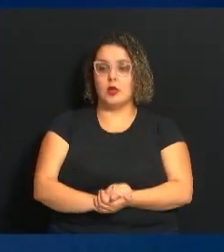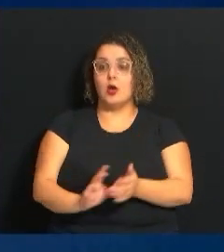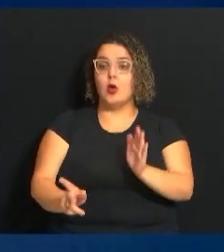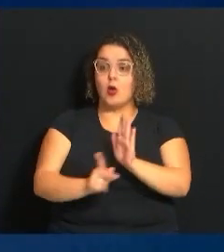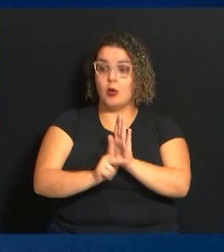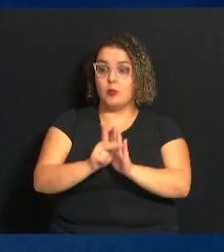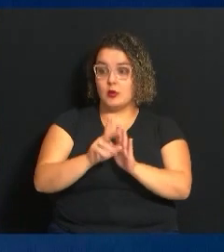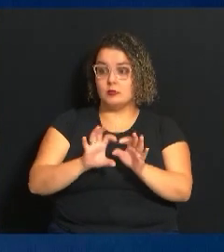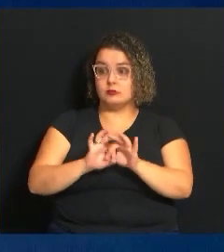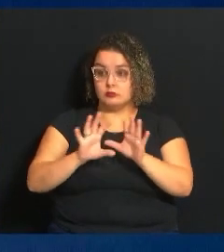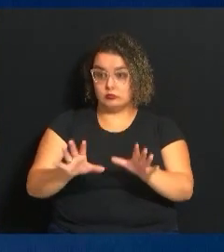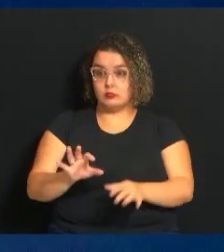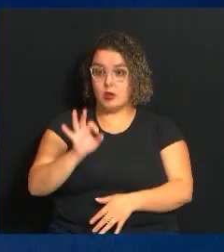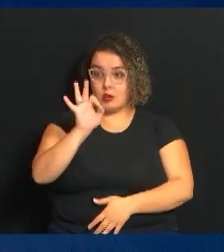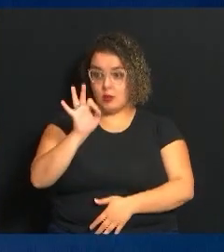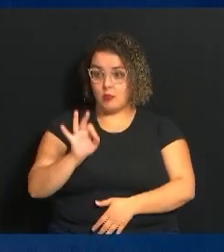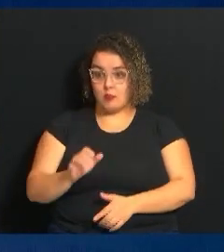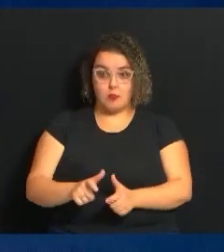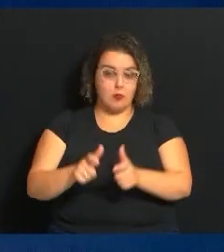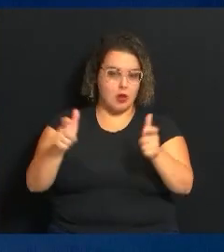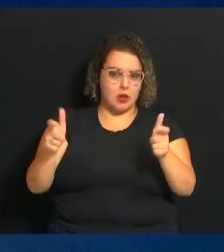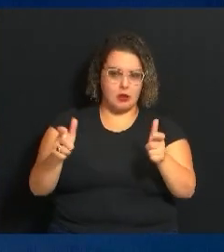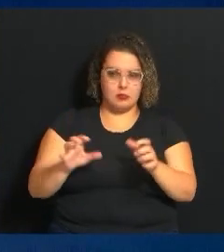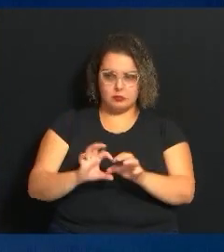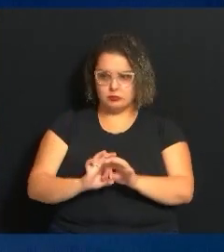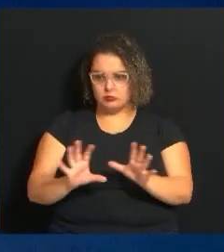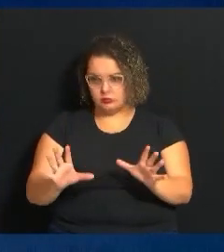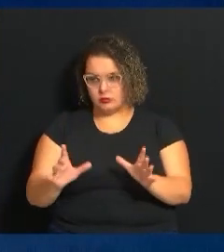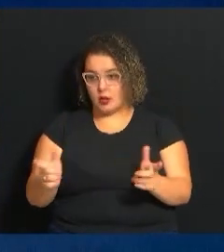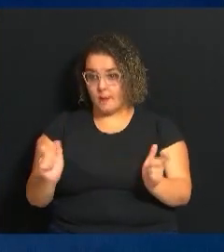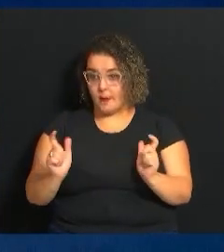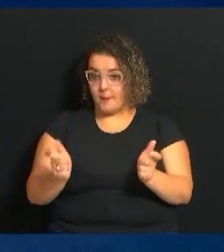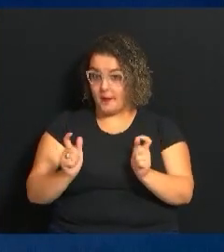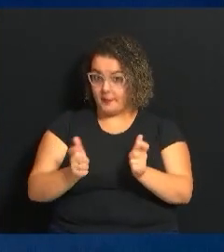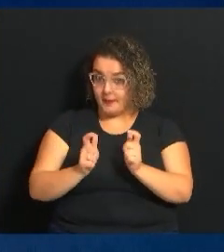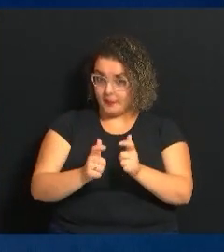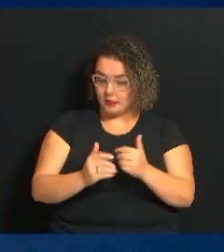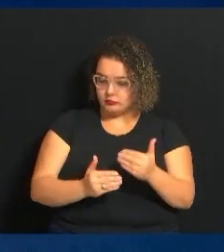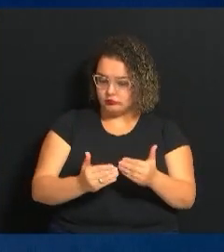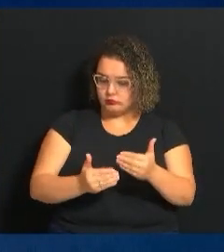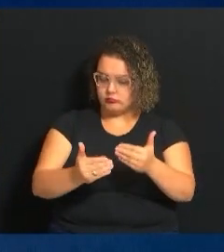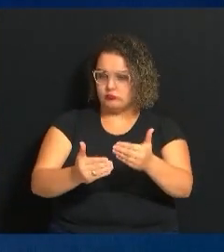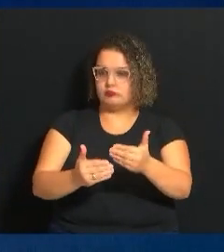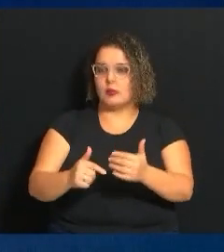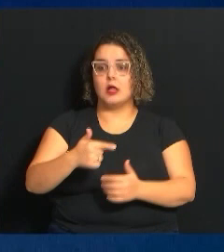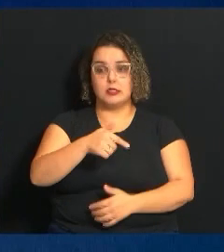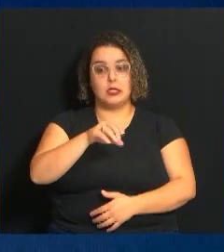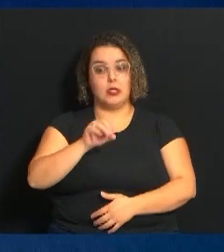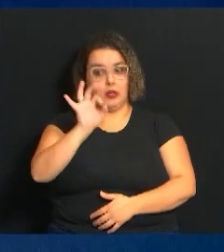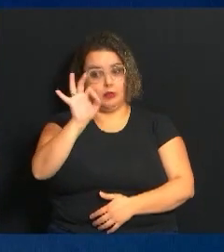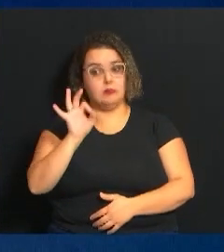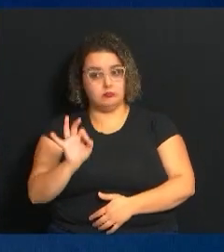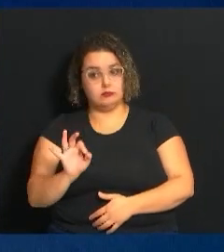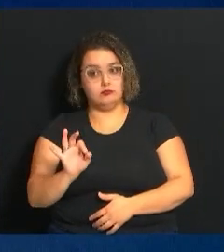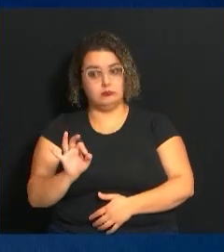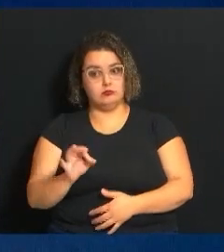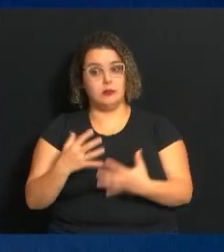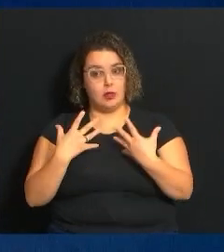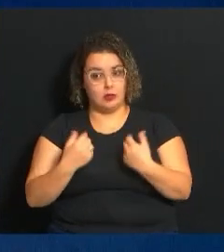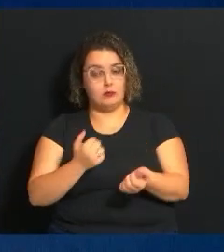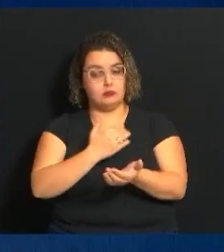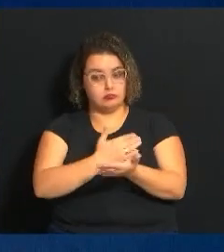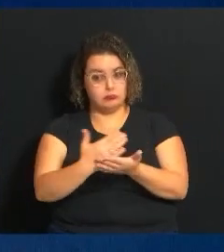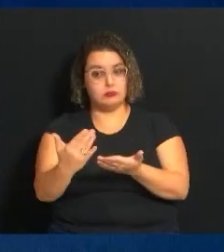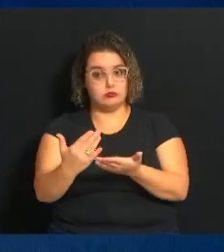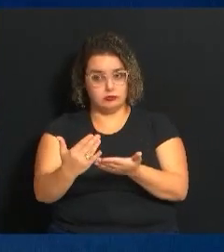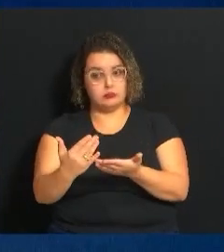determina que o percentual máximo permitido vai diminuir progressivamente, 70% a partir da data do início da